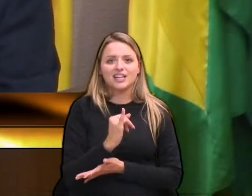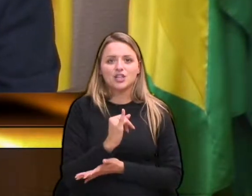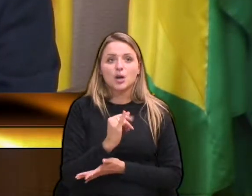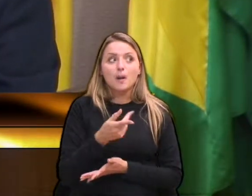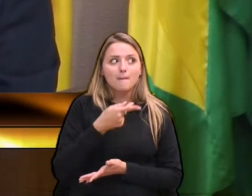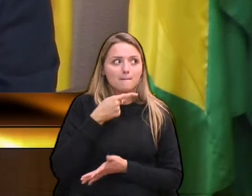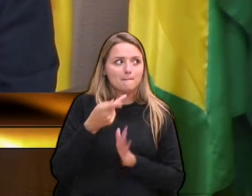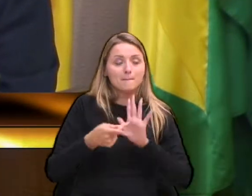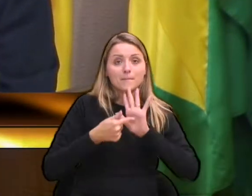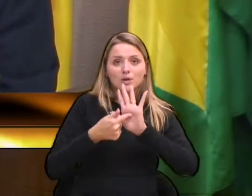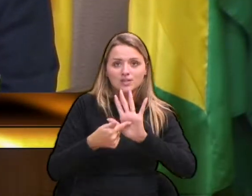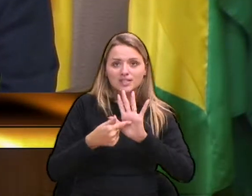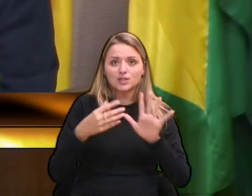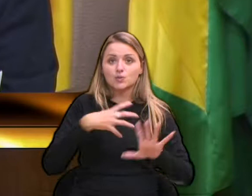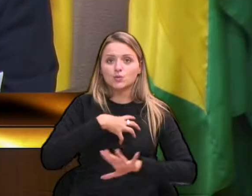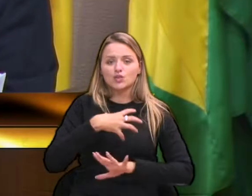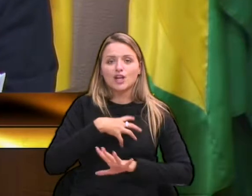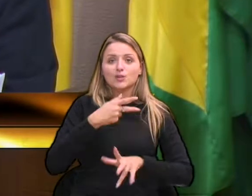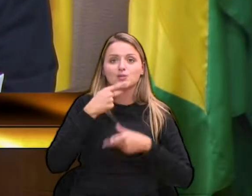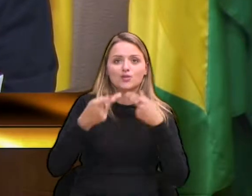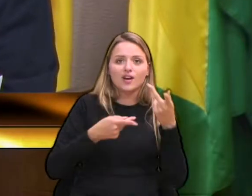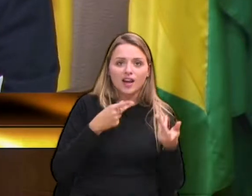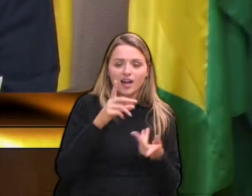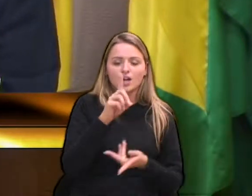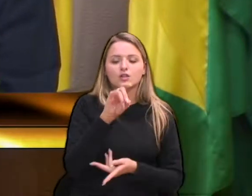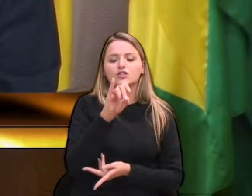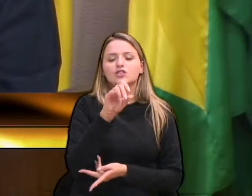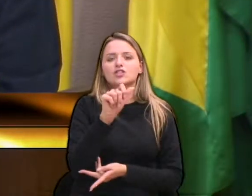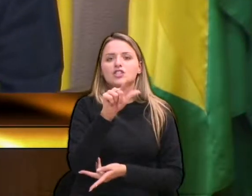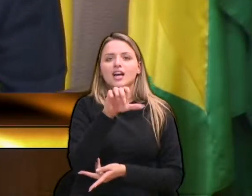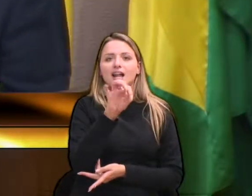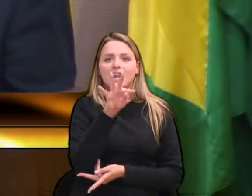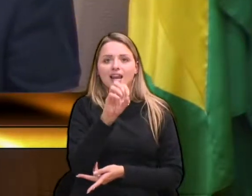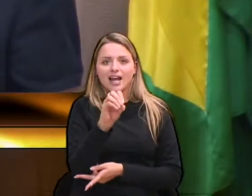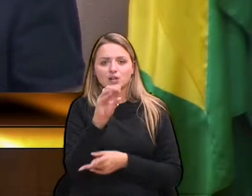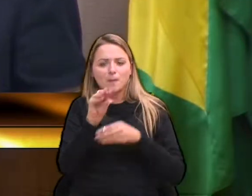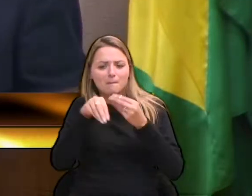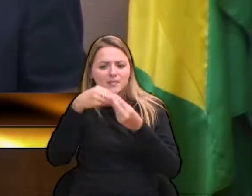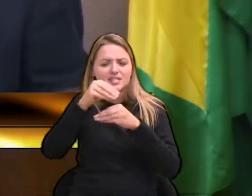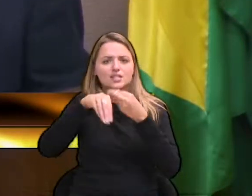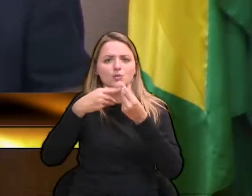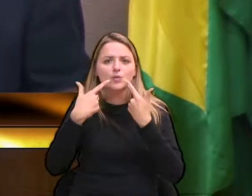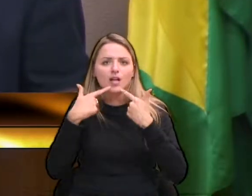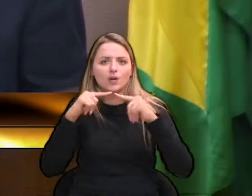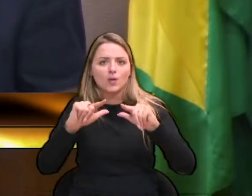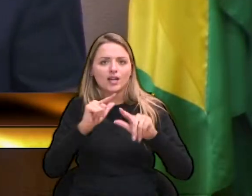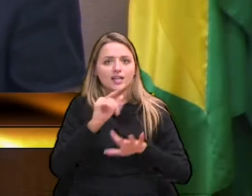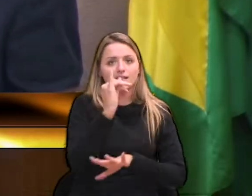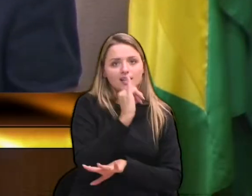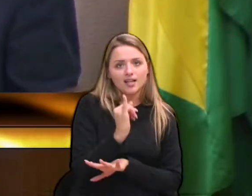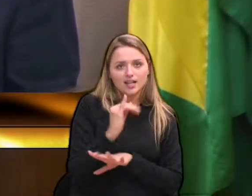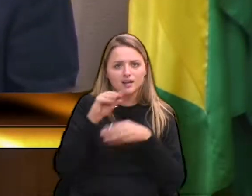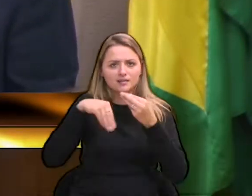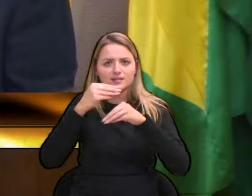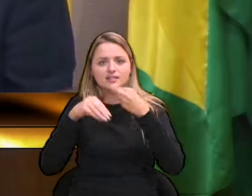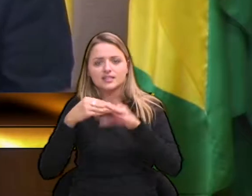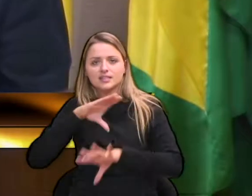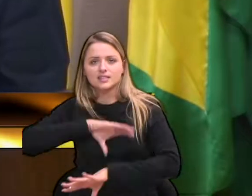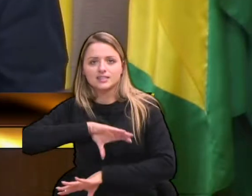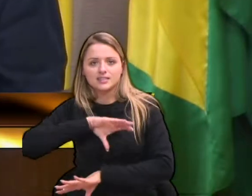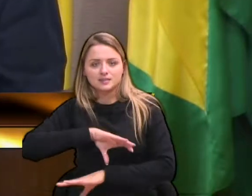falar que mistura o saboroso dialeto vêneto com a língua portuguesa.